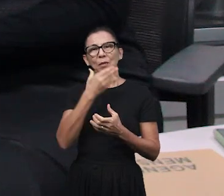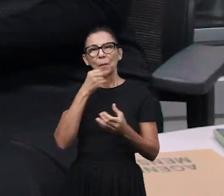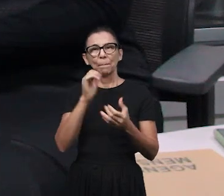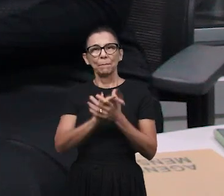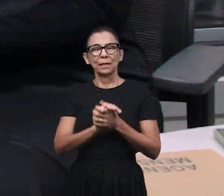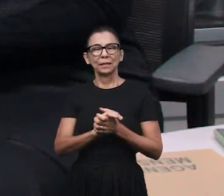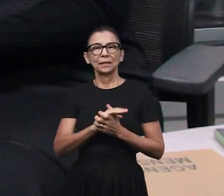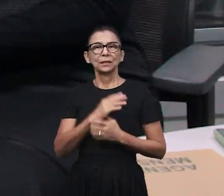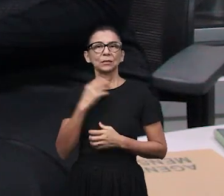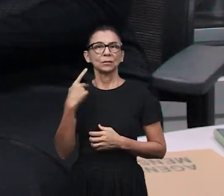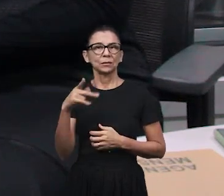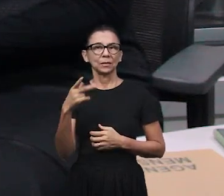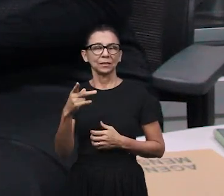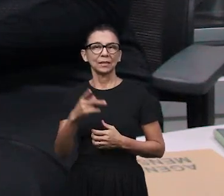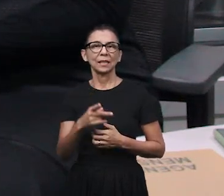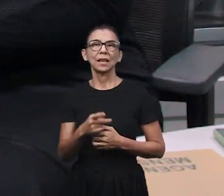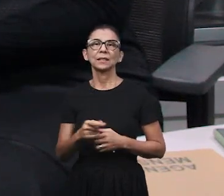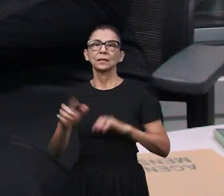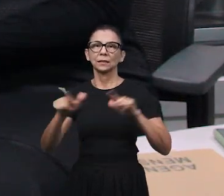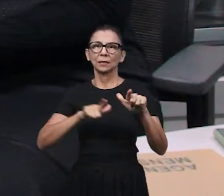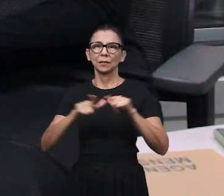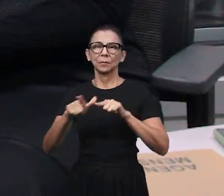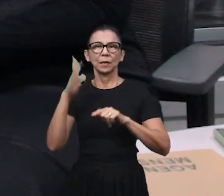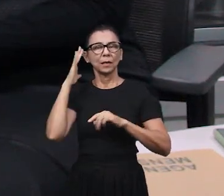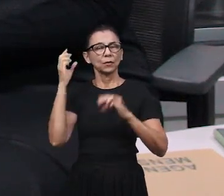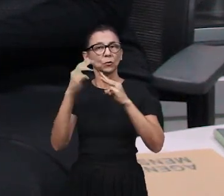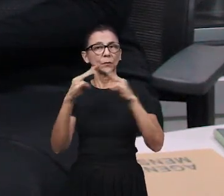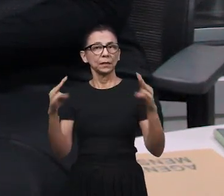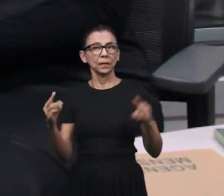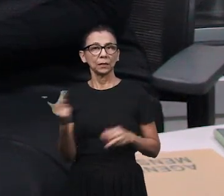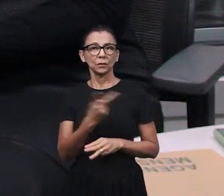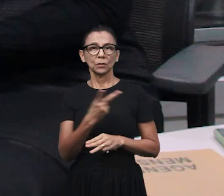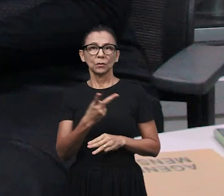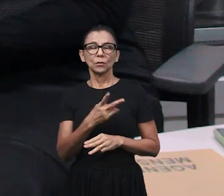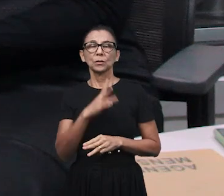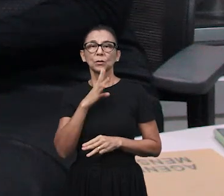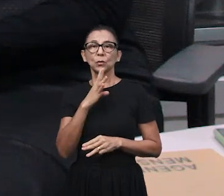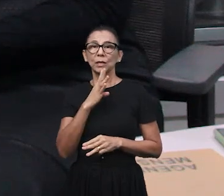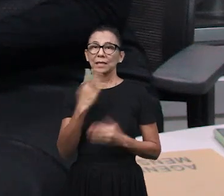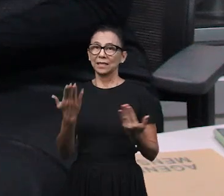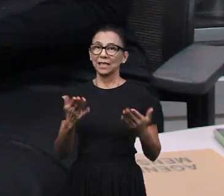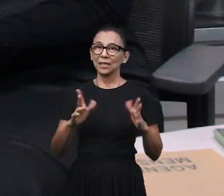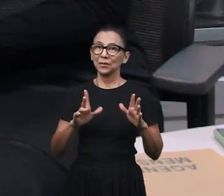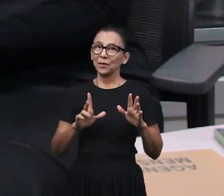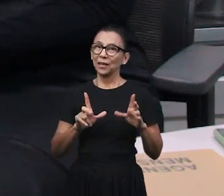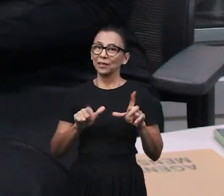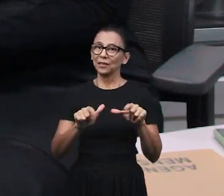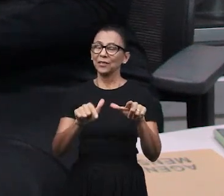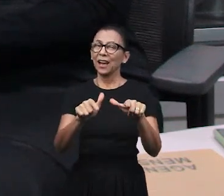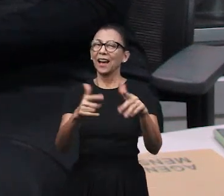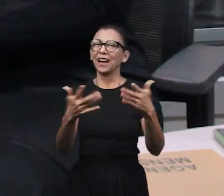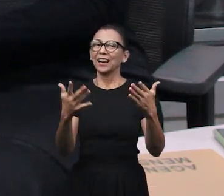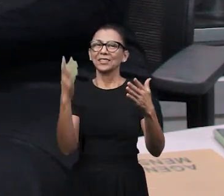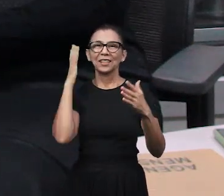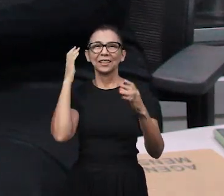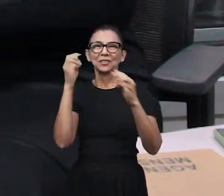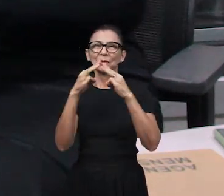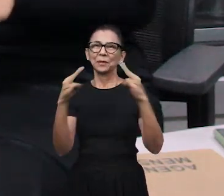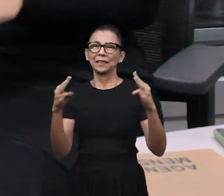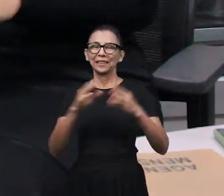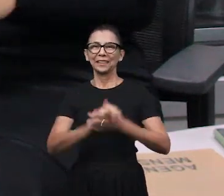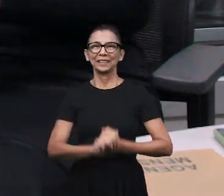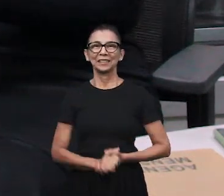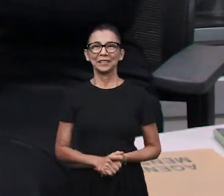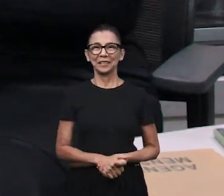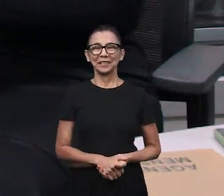o marido dela é da Rádio Manaim, se conheceram no trabalho da Rádio Manaim, se casaram, é fruto do nosso trabalho, aquelas viagens que a gente fazia. Mas